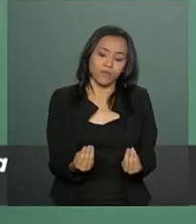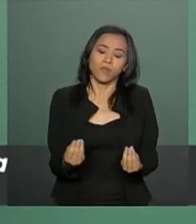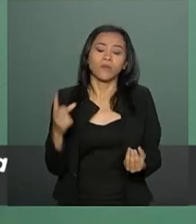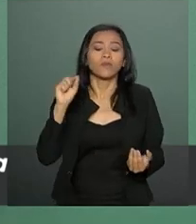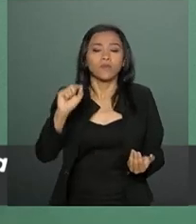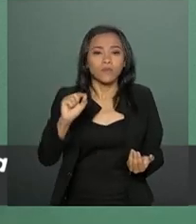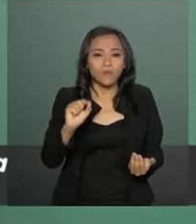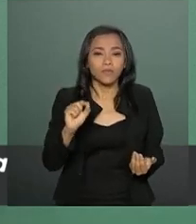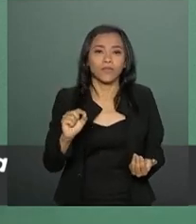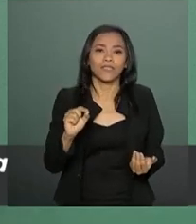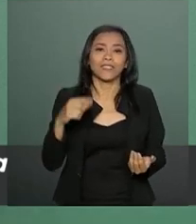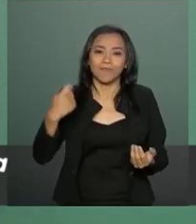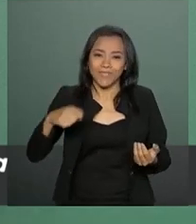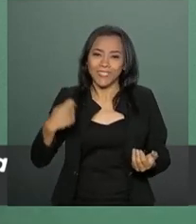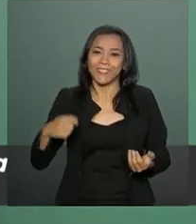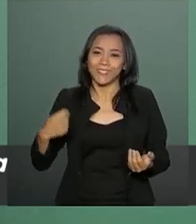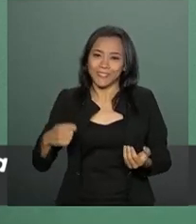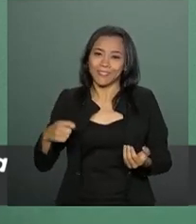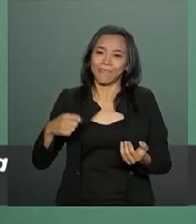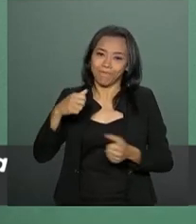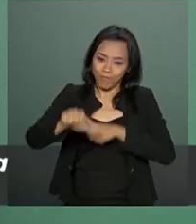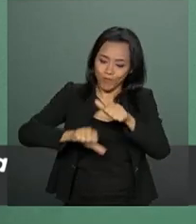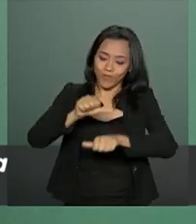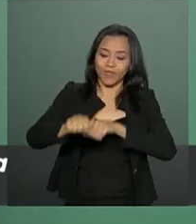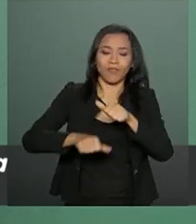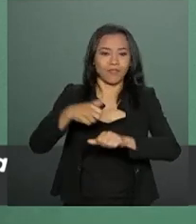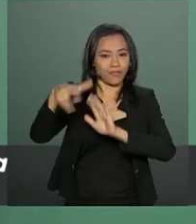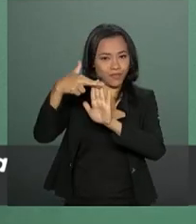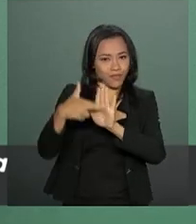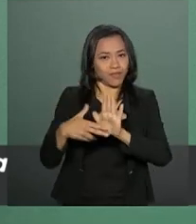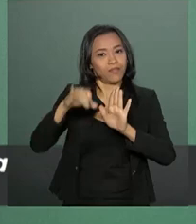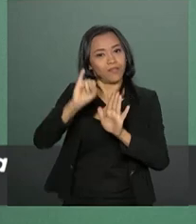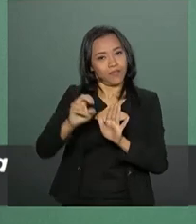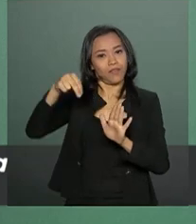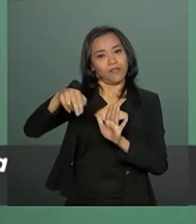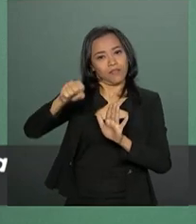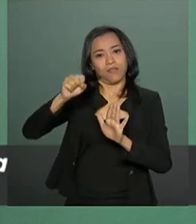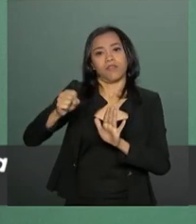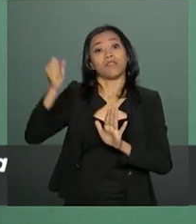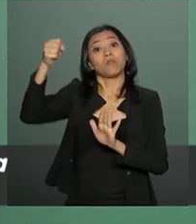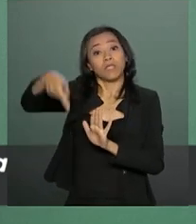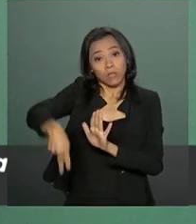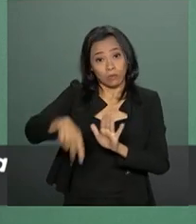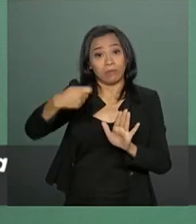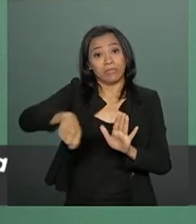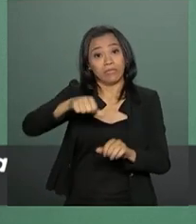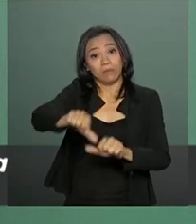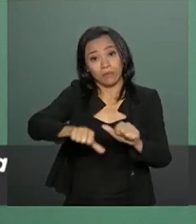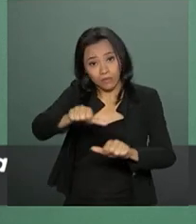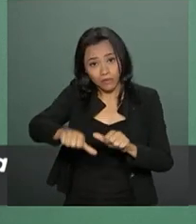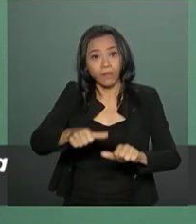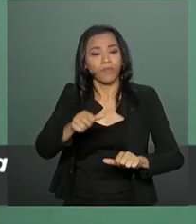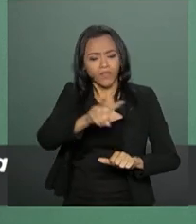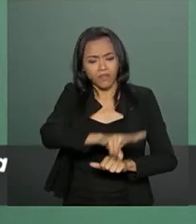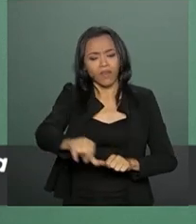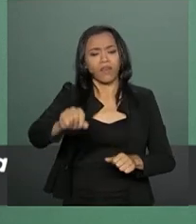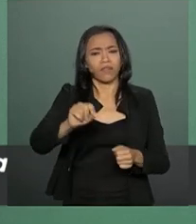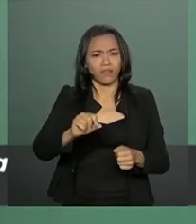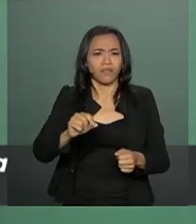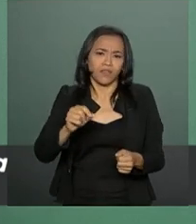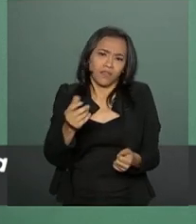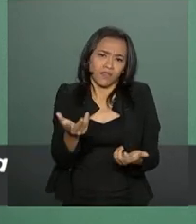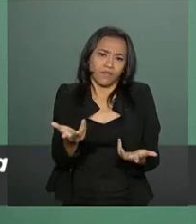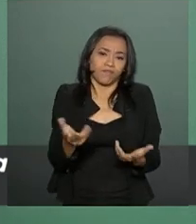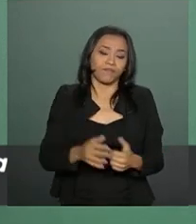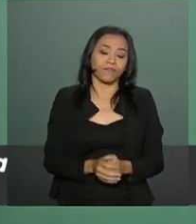é da reforma da previdência que será tenho absoluta convicção logo feita no início do governo